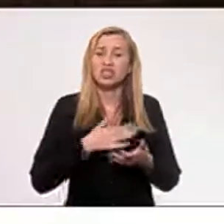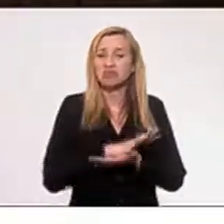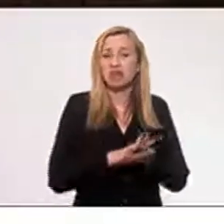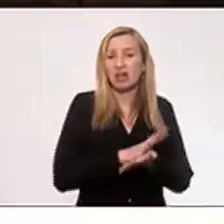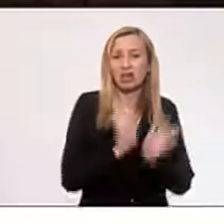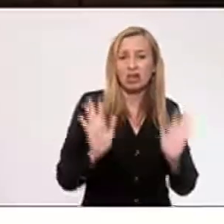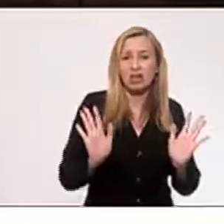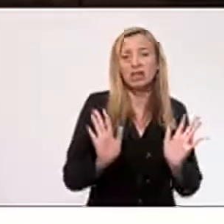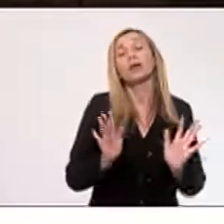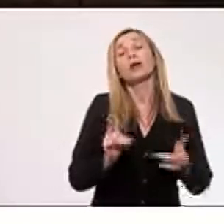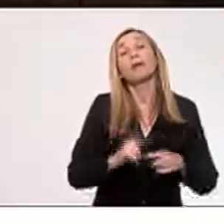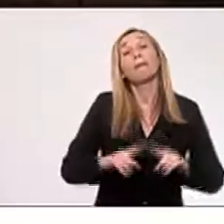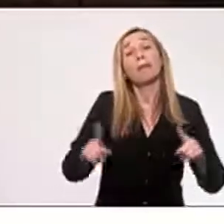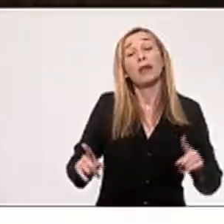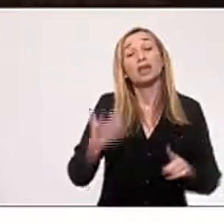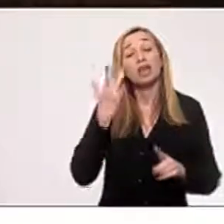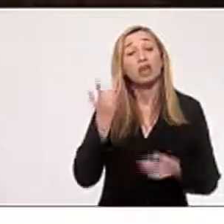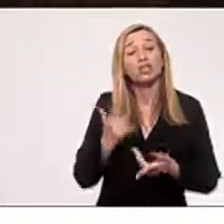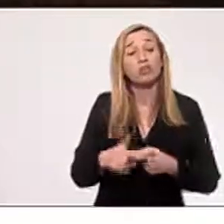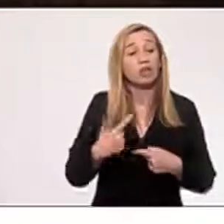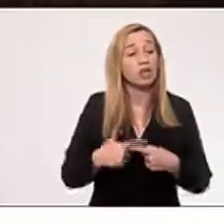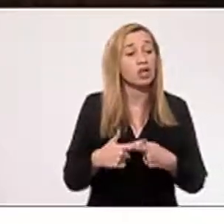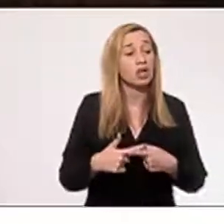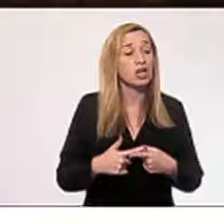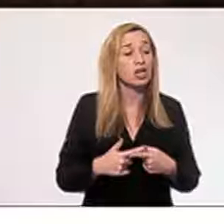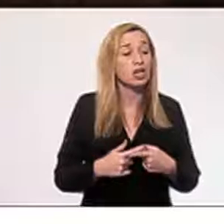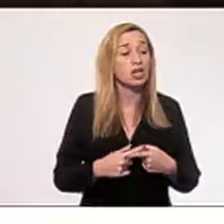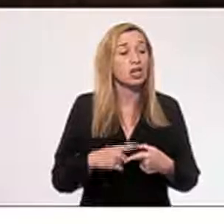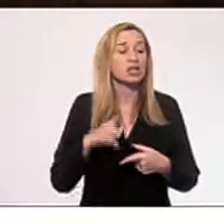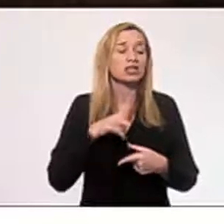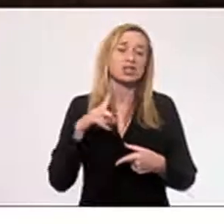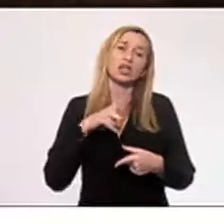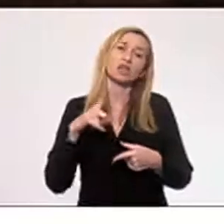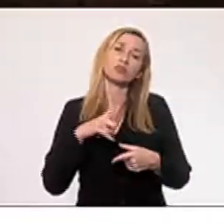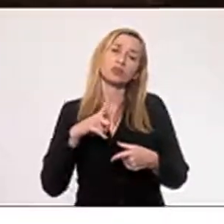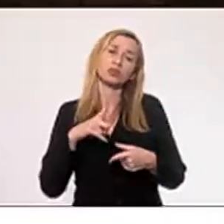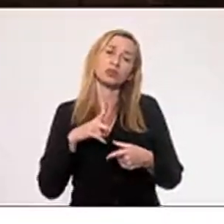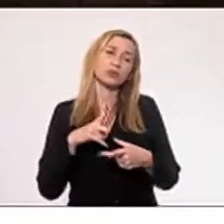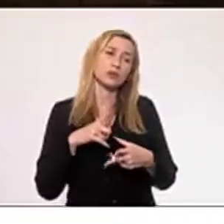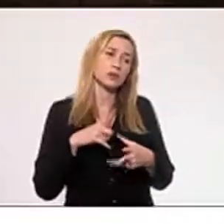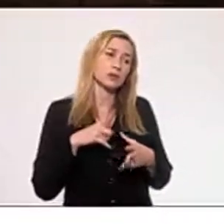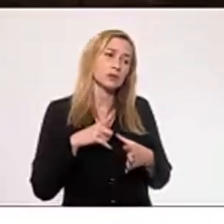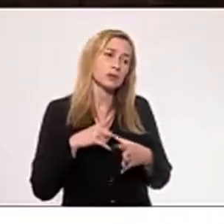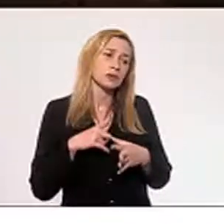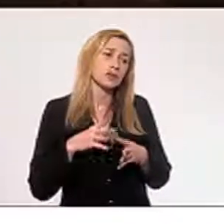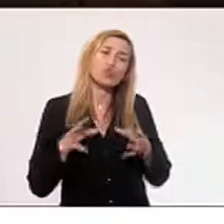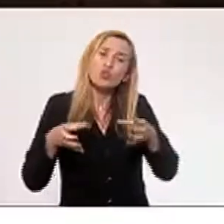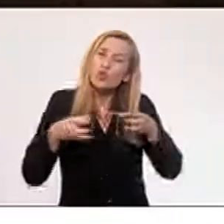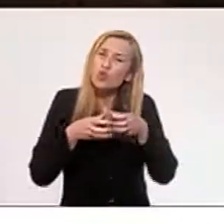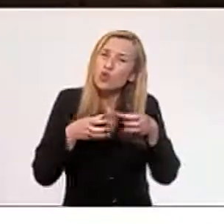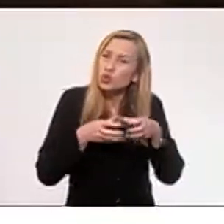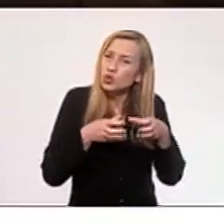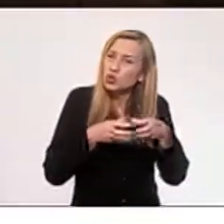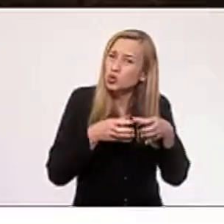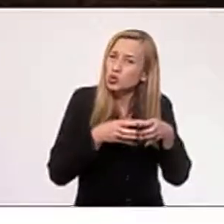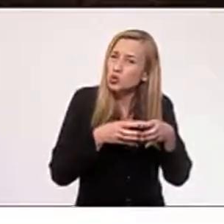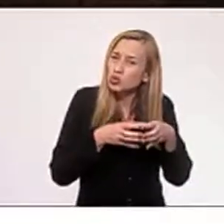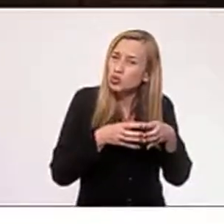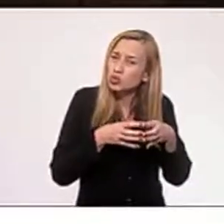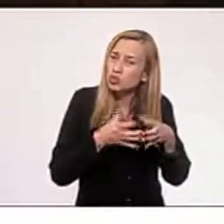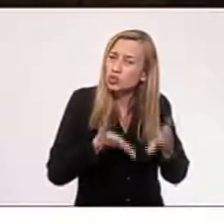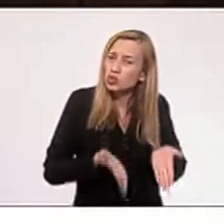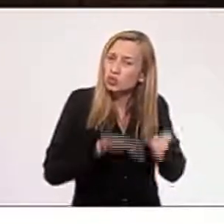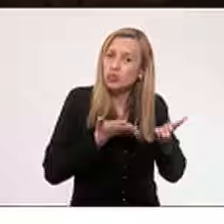Mas acho desnecessária porque nós temos, nesta legislatura, um conjunto de iniciativas em